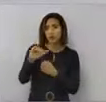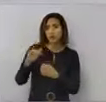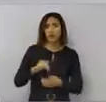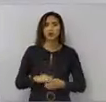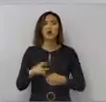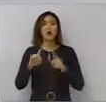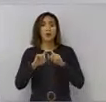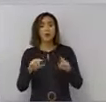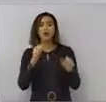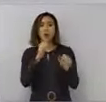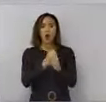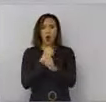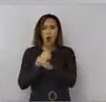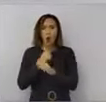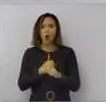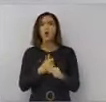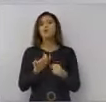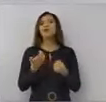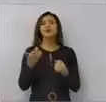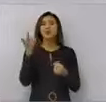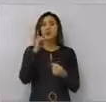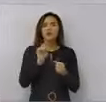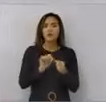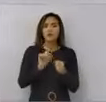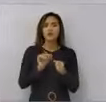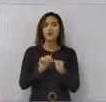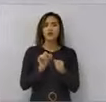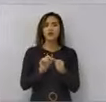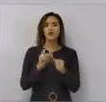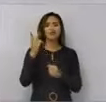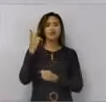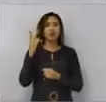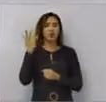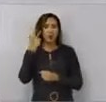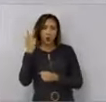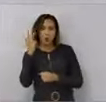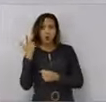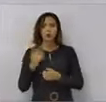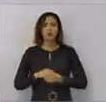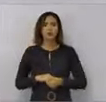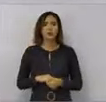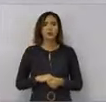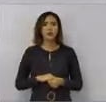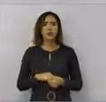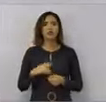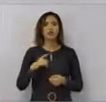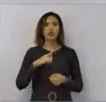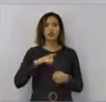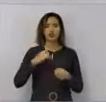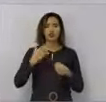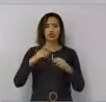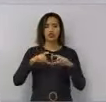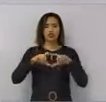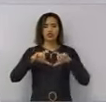são obras que vão ser executadas por método convencional, são diâmetros de